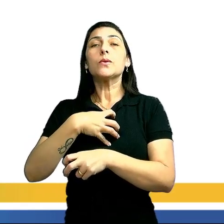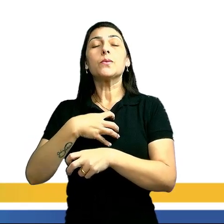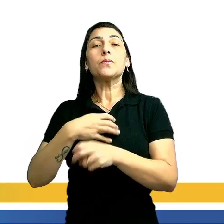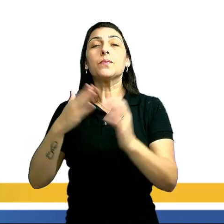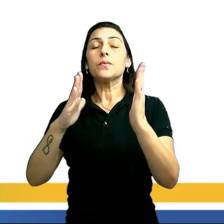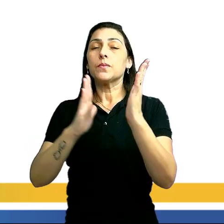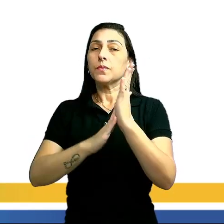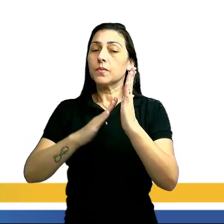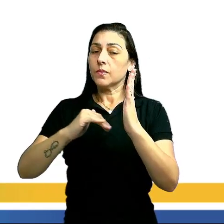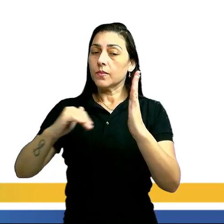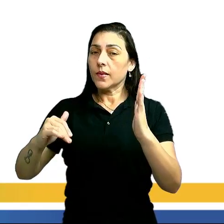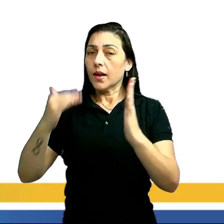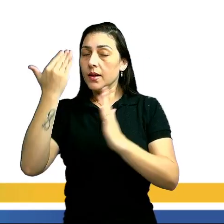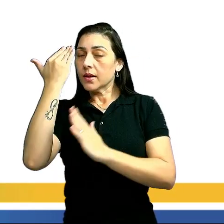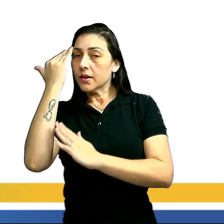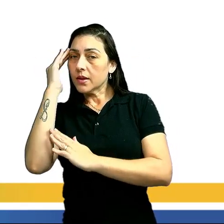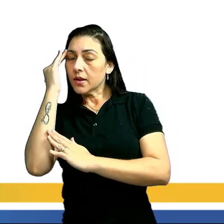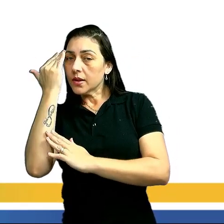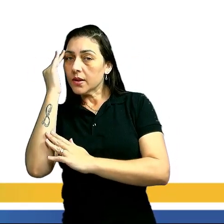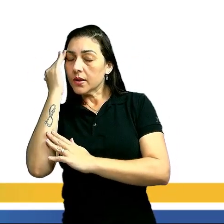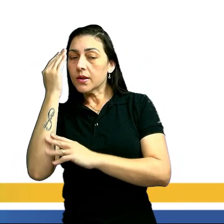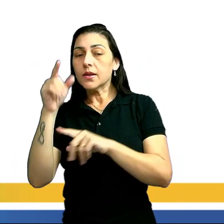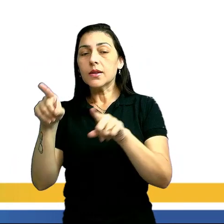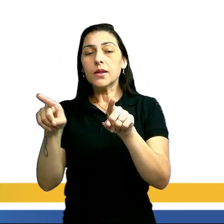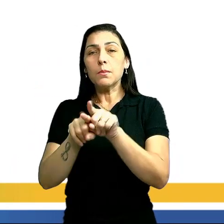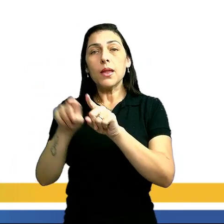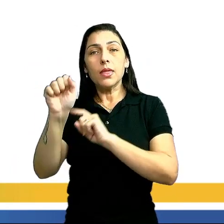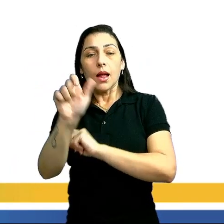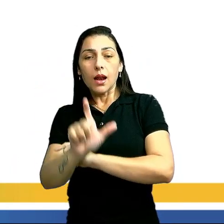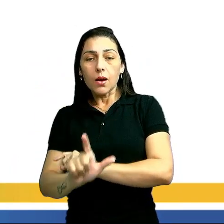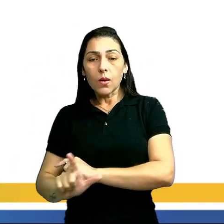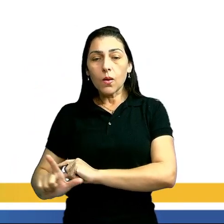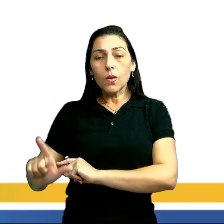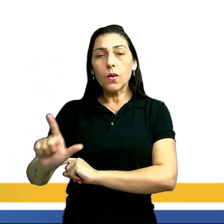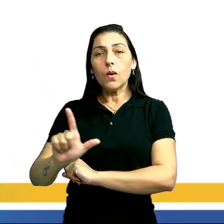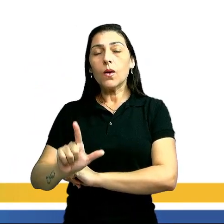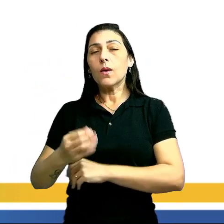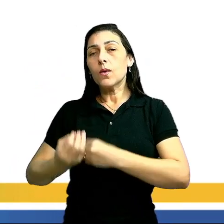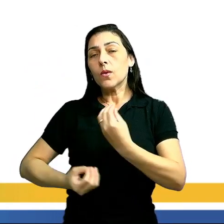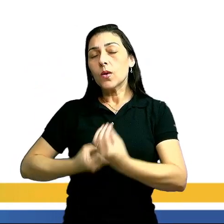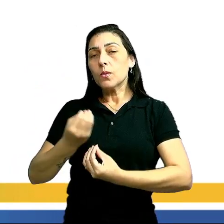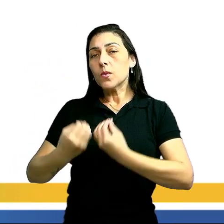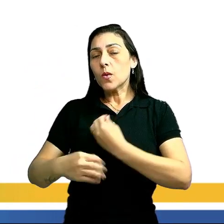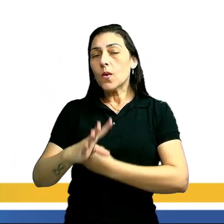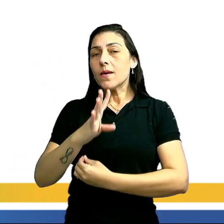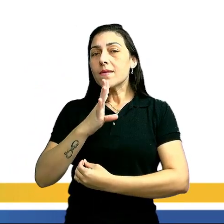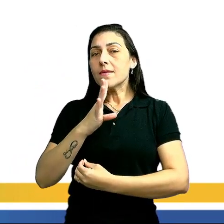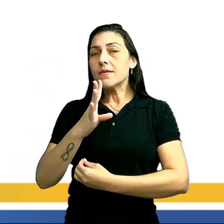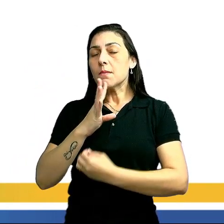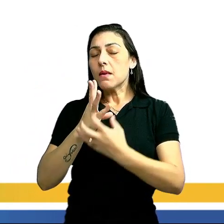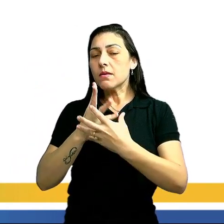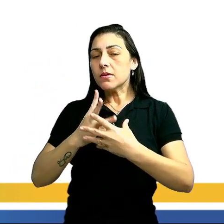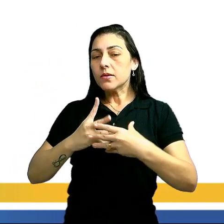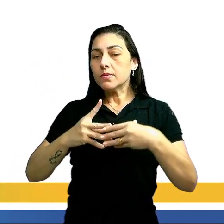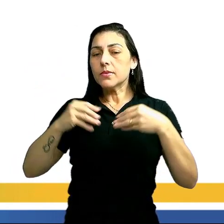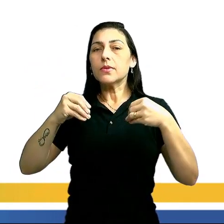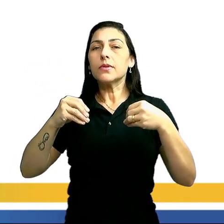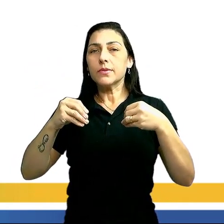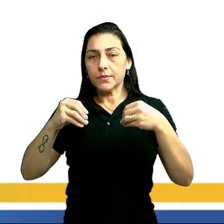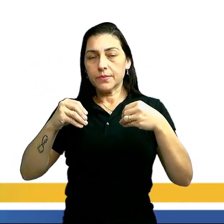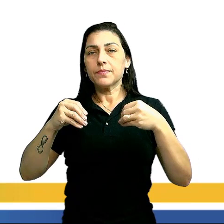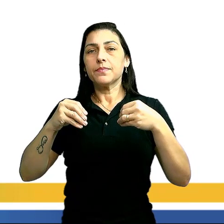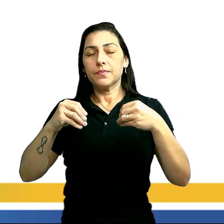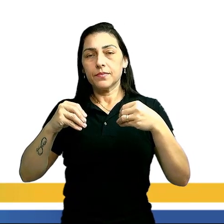estética passou a ser entendida ao lado da lógica, como uma forma de conhecer pela sensibilidade.